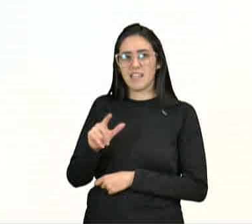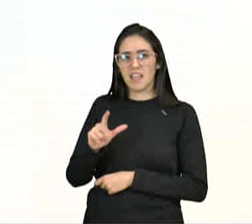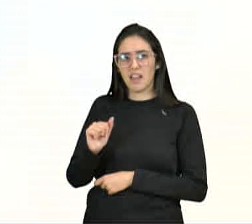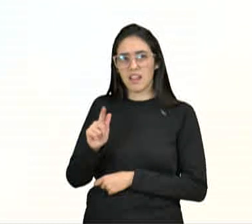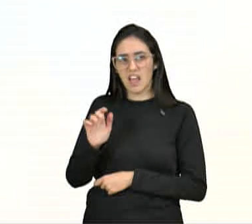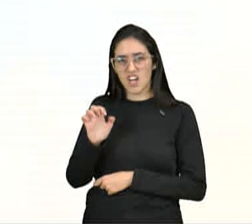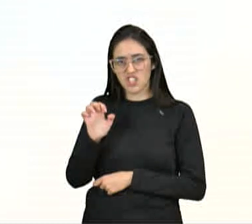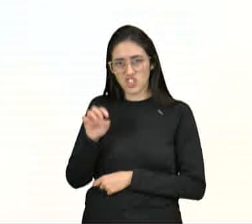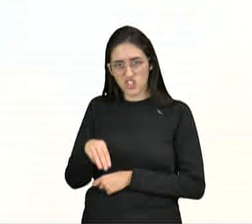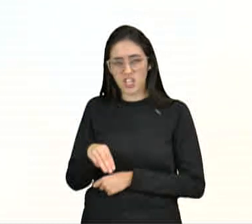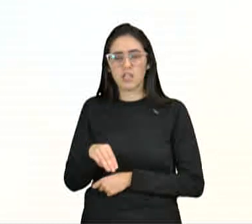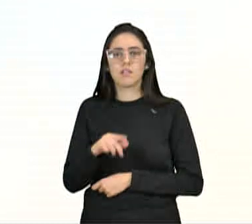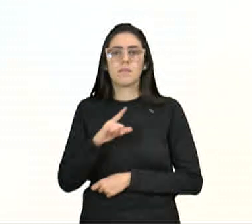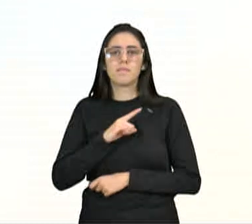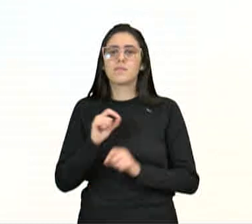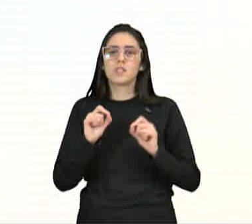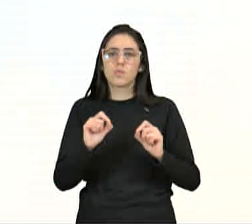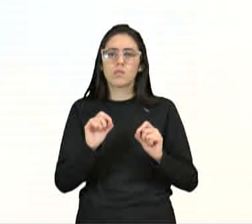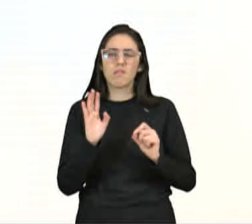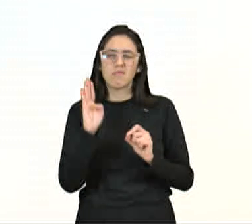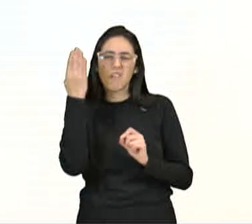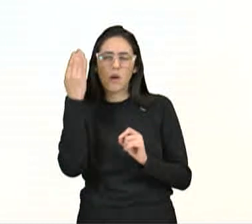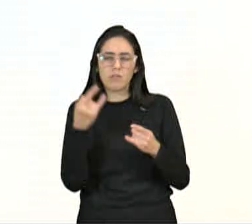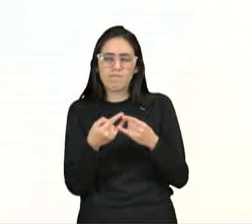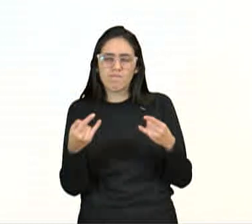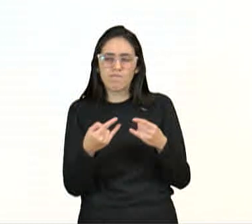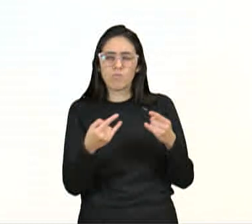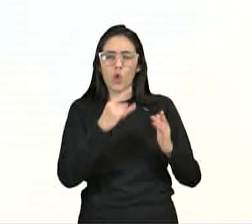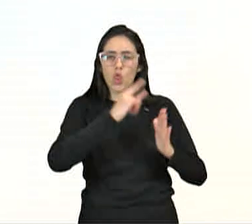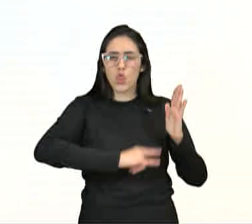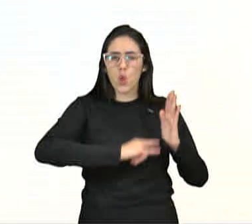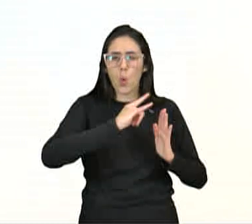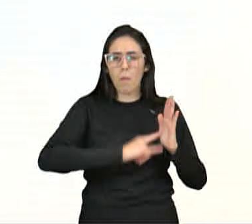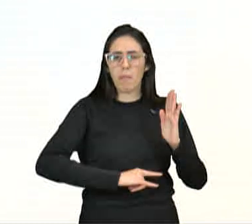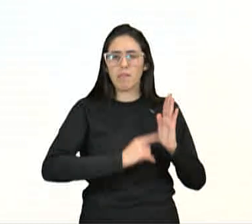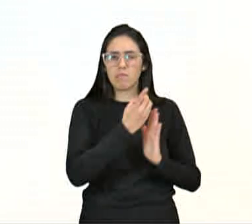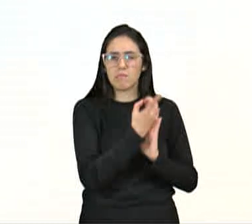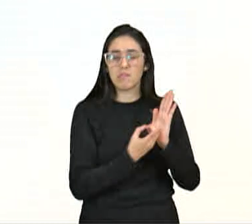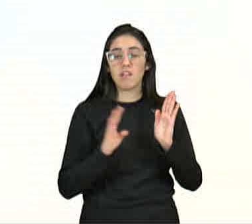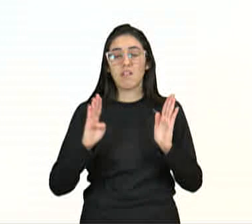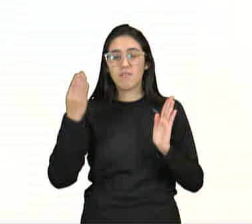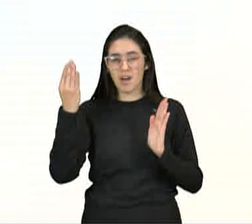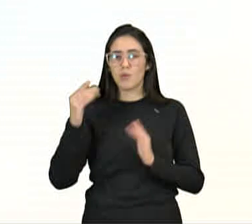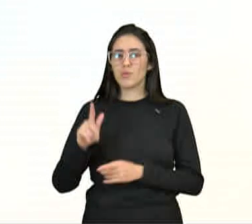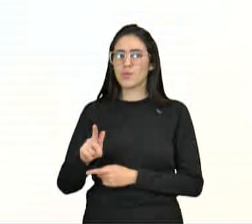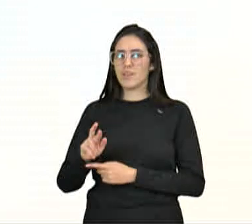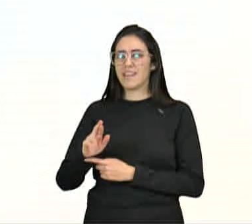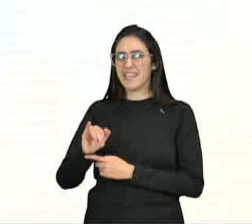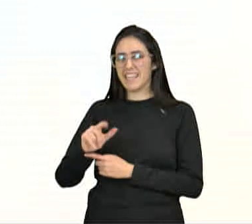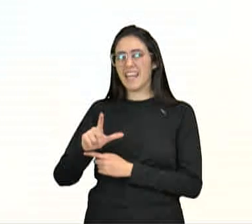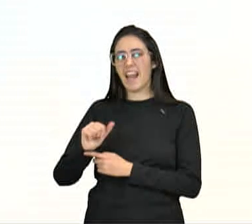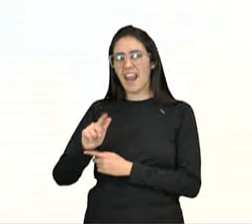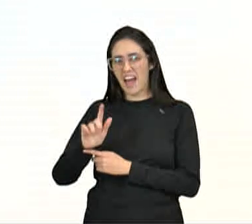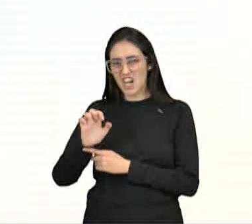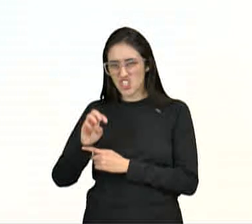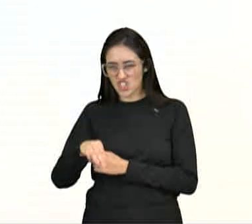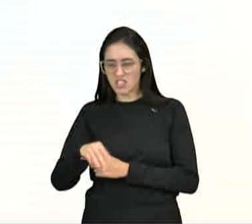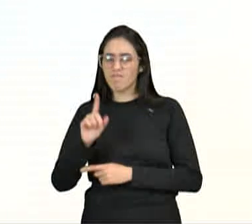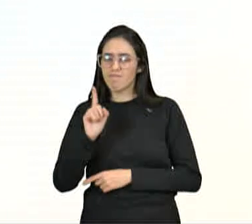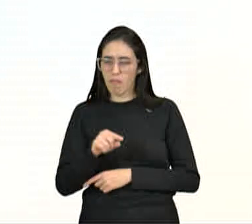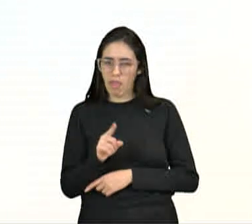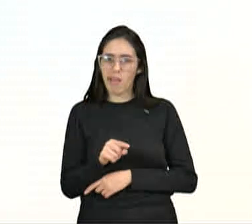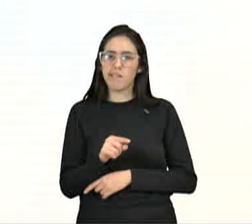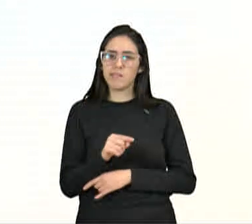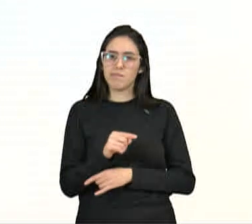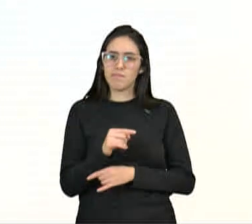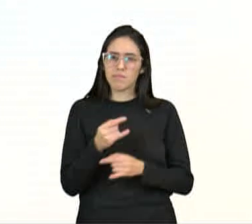de falsificação de documentos. Quando você vê essa palavrinha grilagem, né, é falsificação de